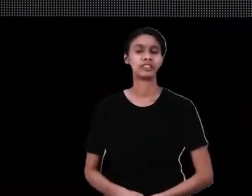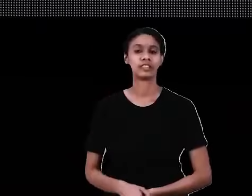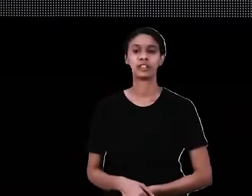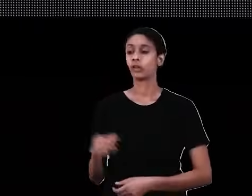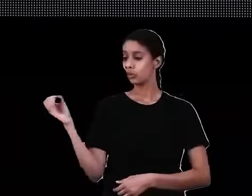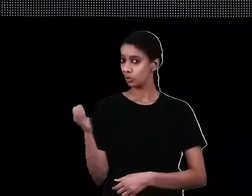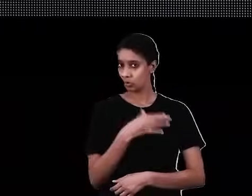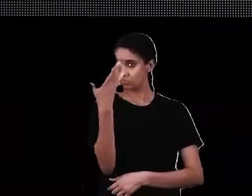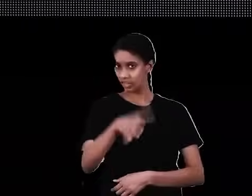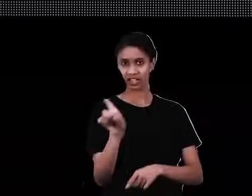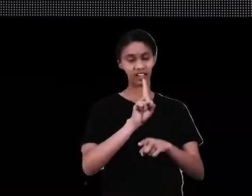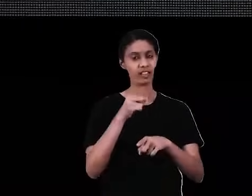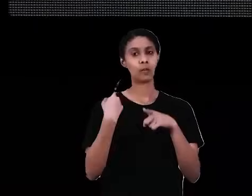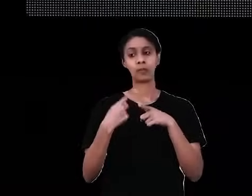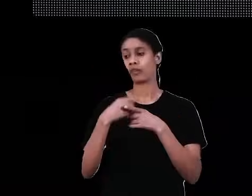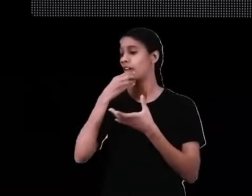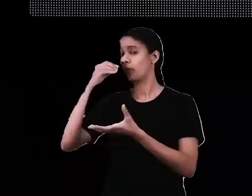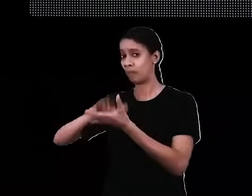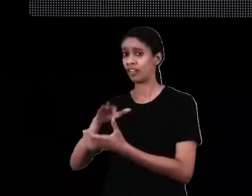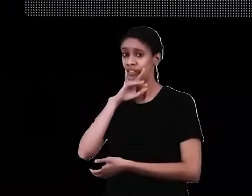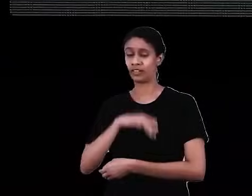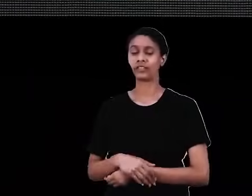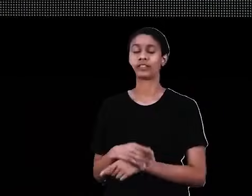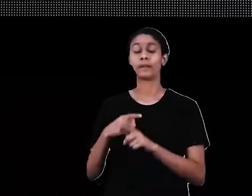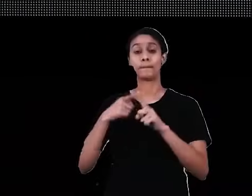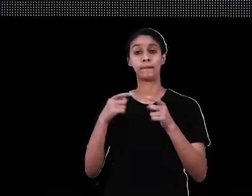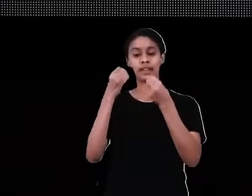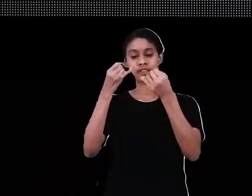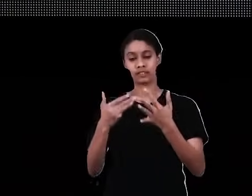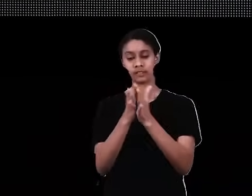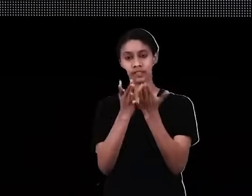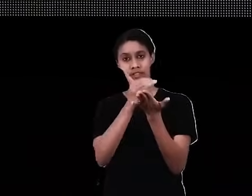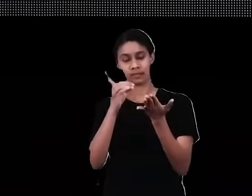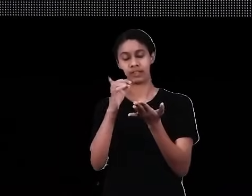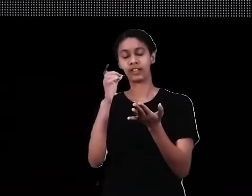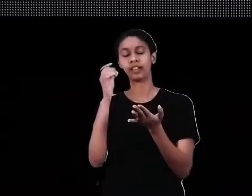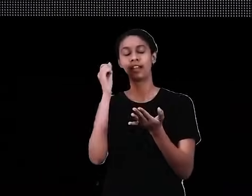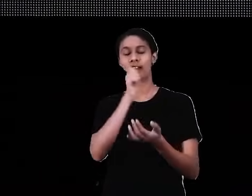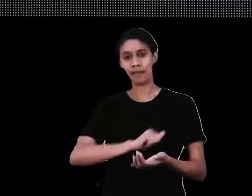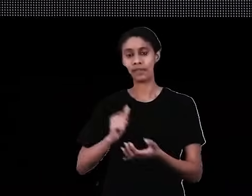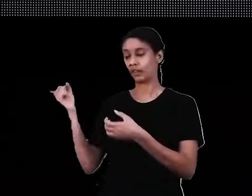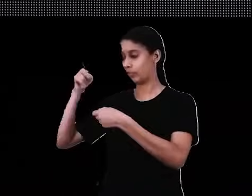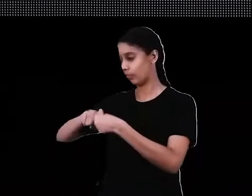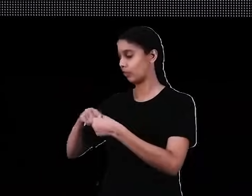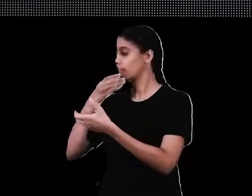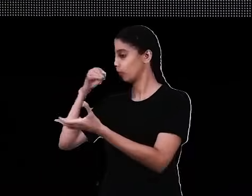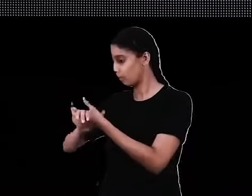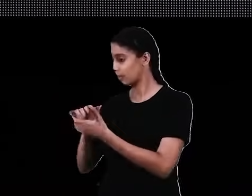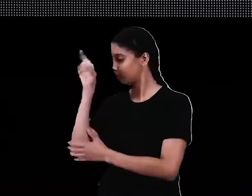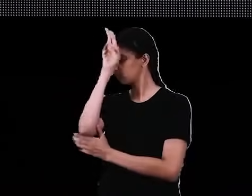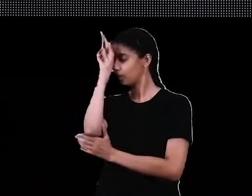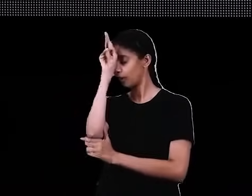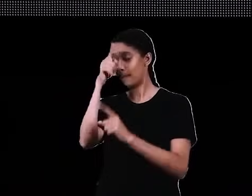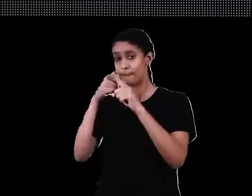era. Mas a Bíblia diz que ela volta, e quando ela volta, ele está embriagado. Só que como ele está embriagado, ao invés